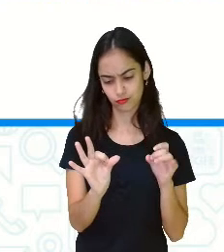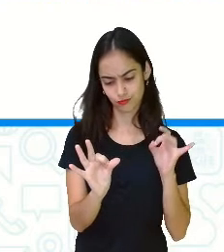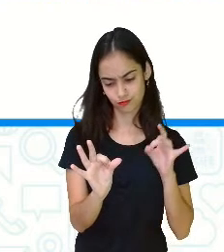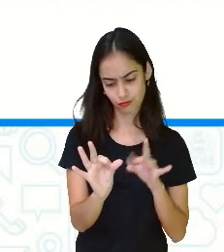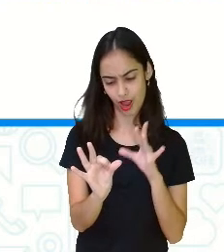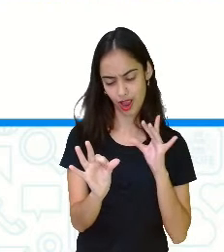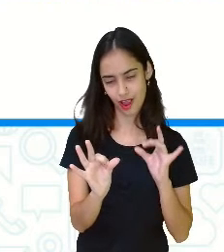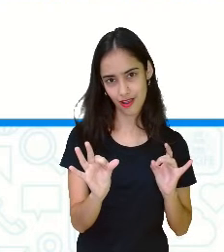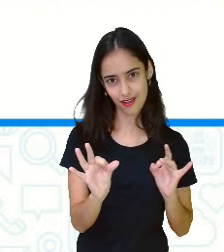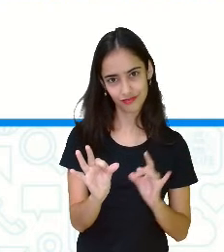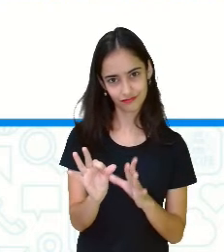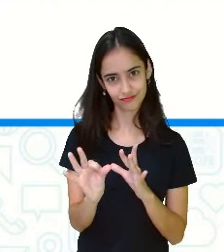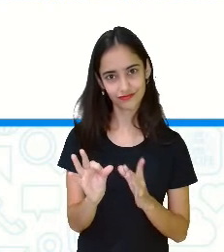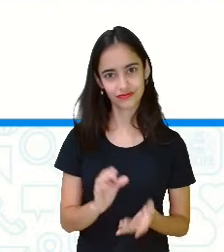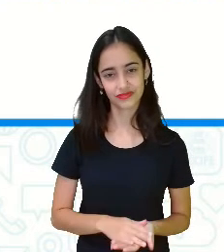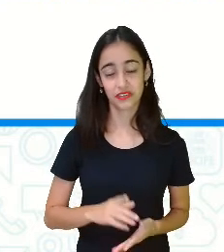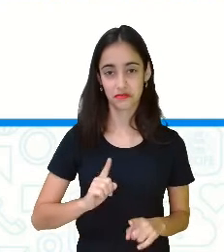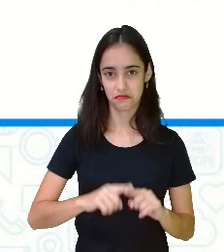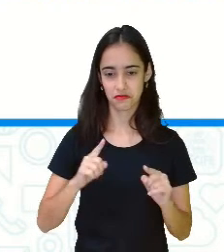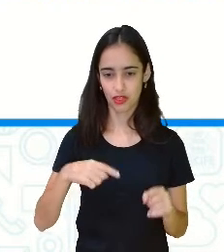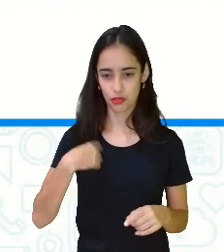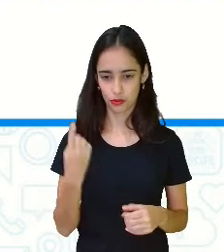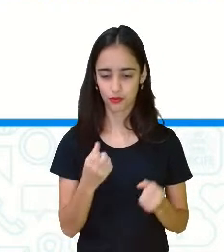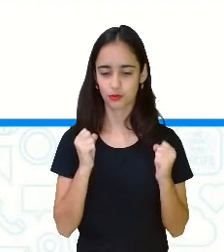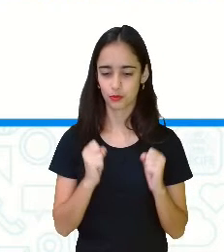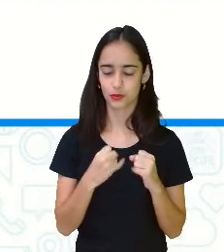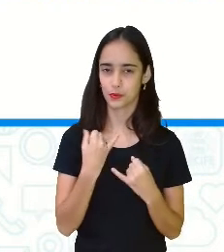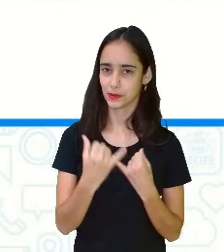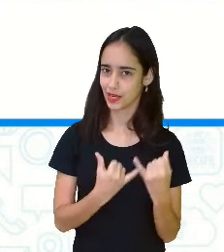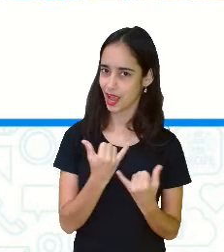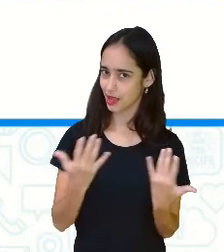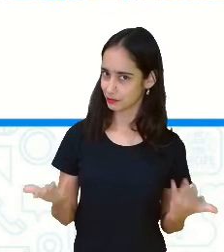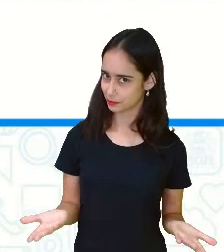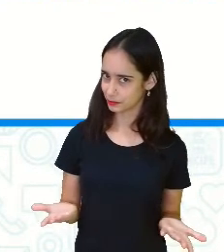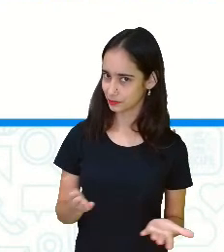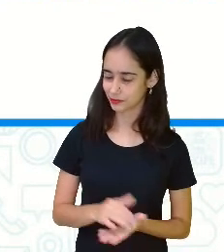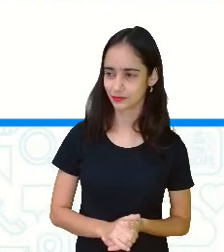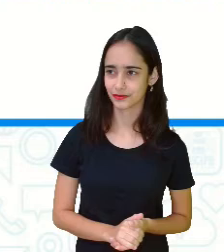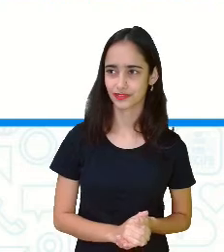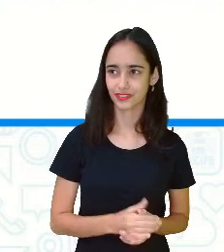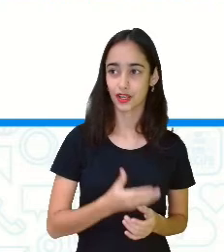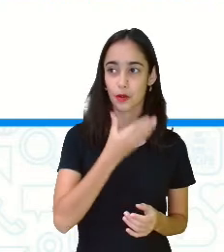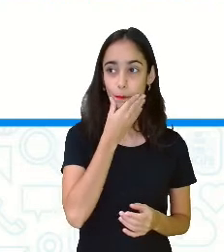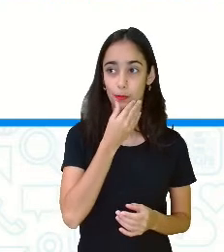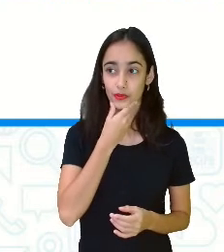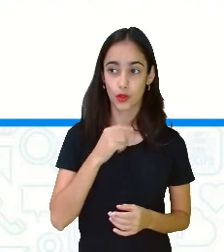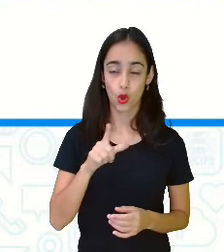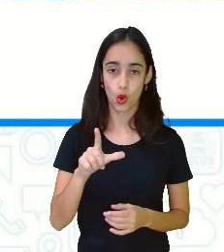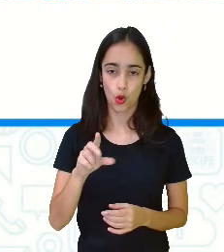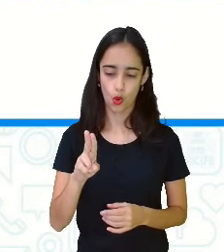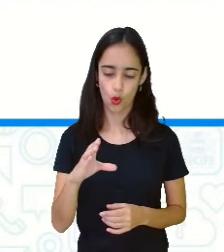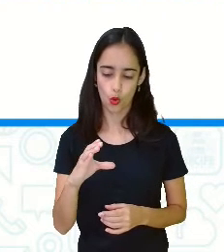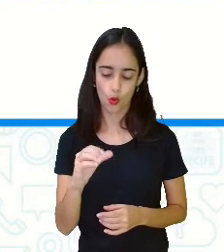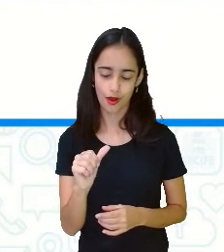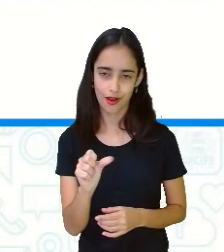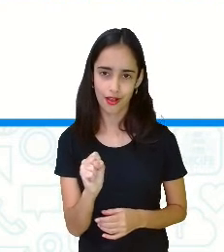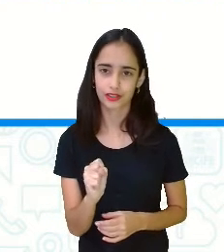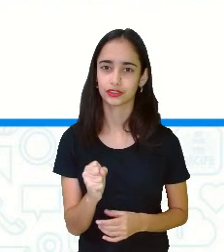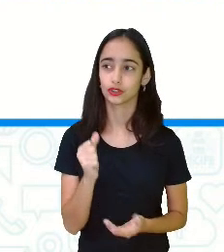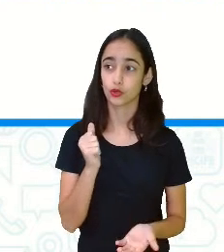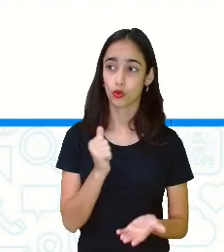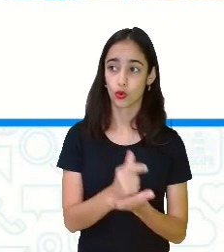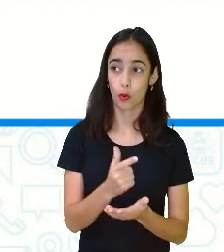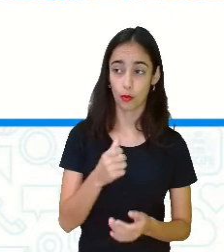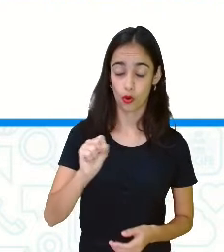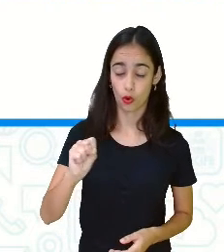dente. Mas a gente pode brincar com elas. Lucas comprou 87 bolas de gude e ganhou.